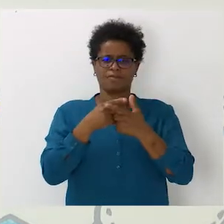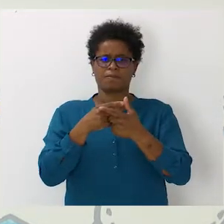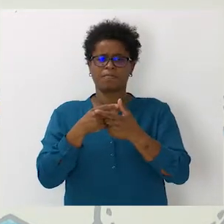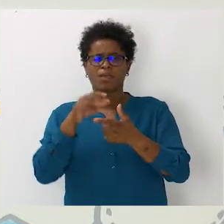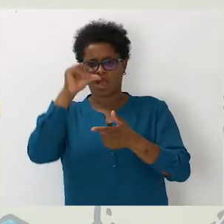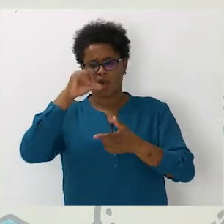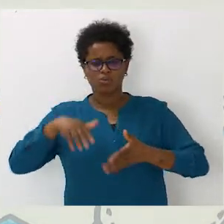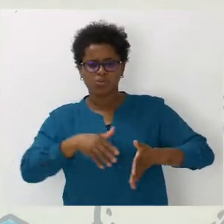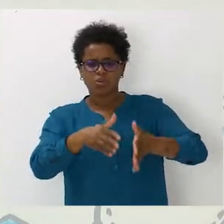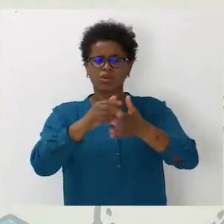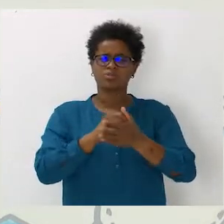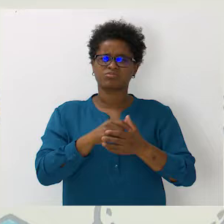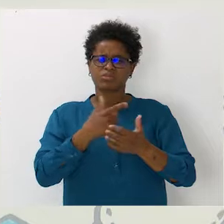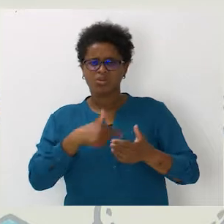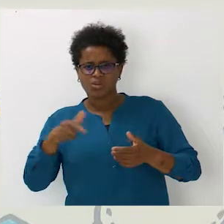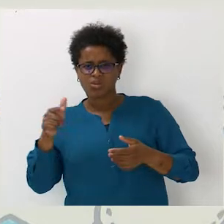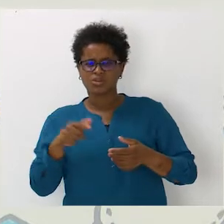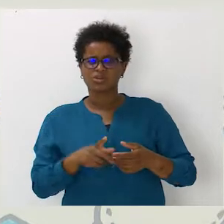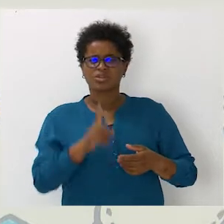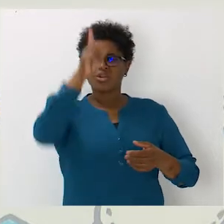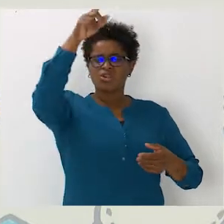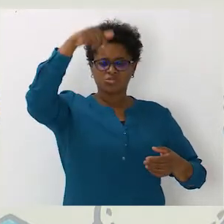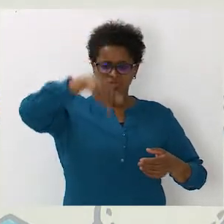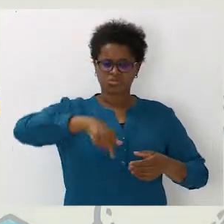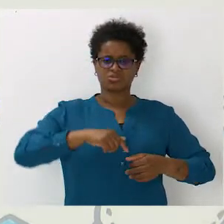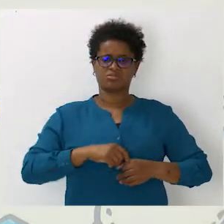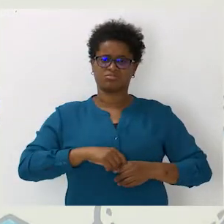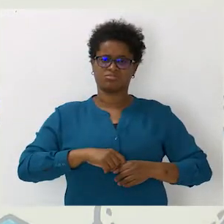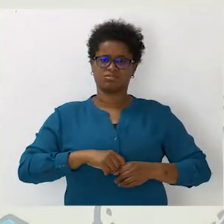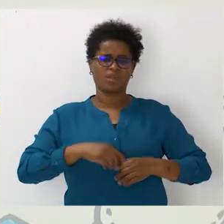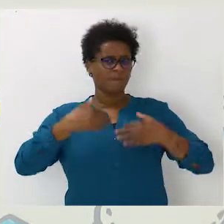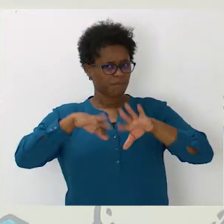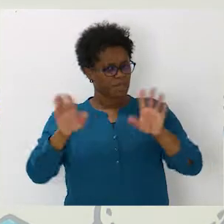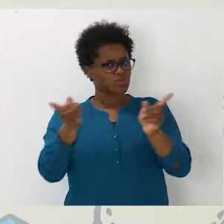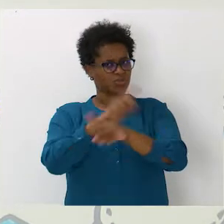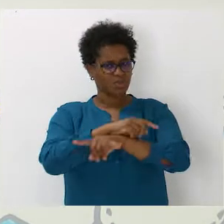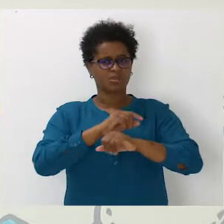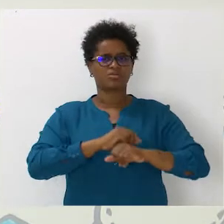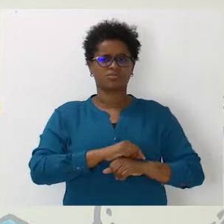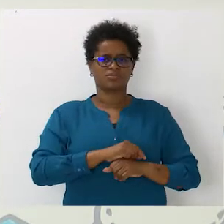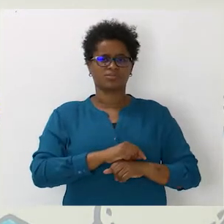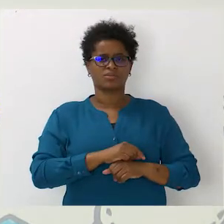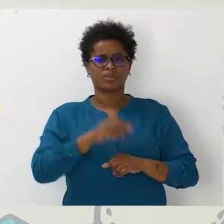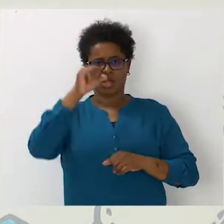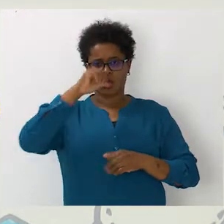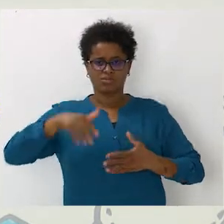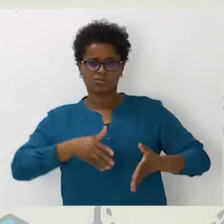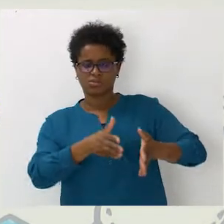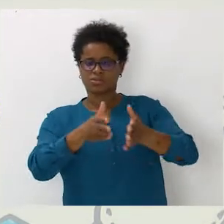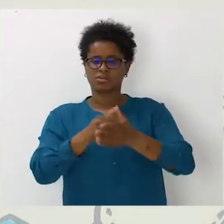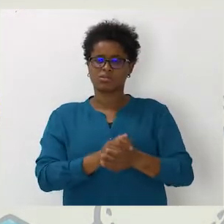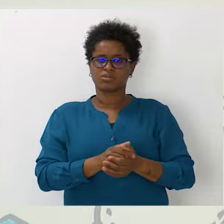de que o rio corre de norte para o sul, mas é o contrário. O rio